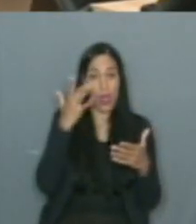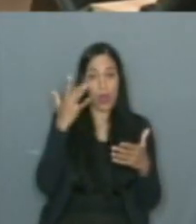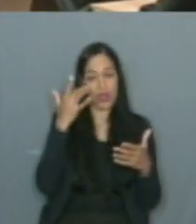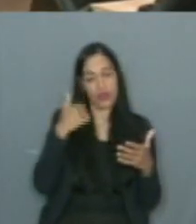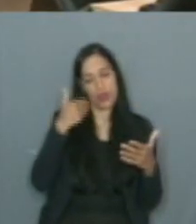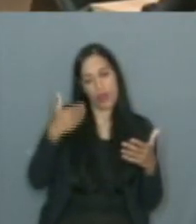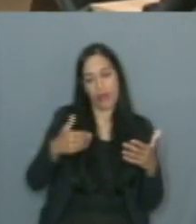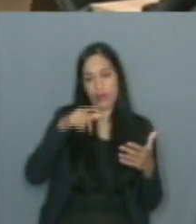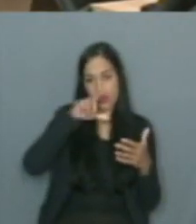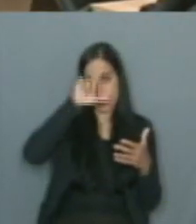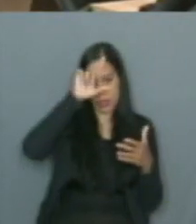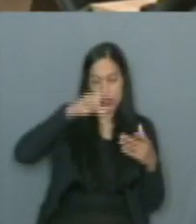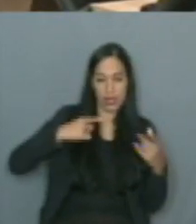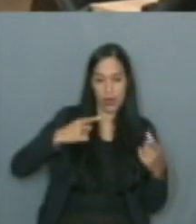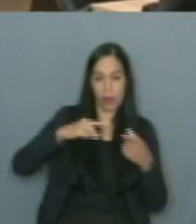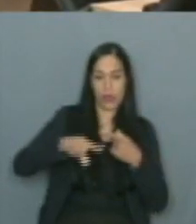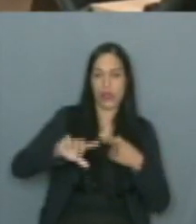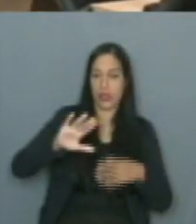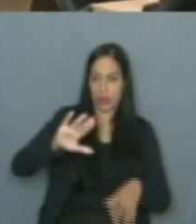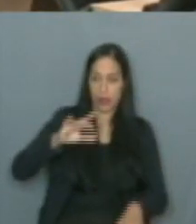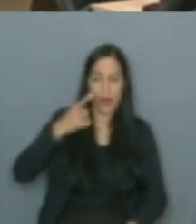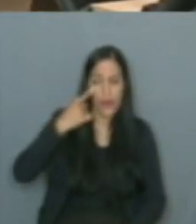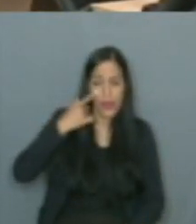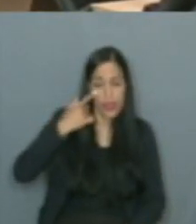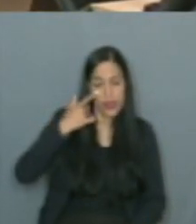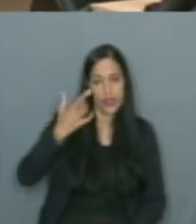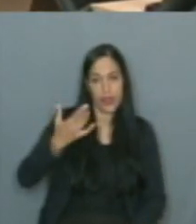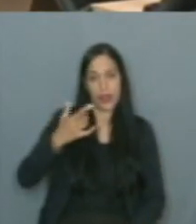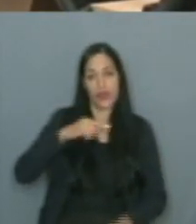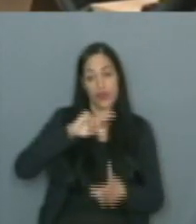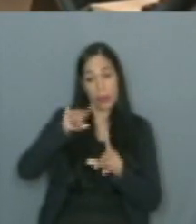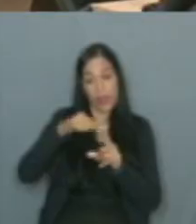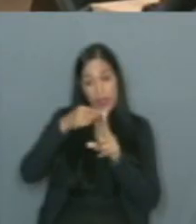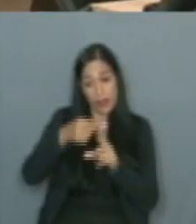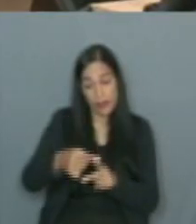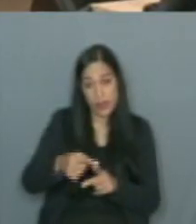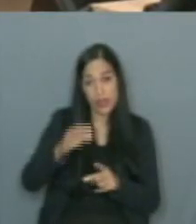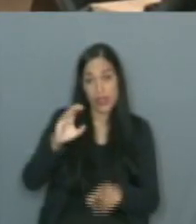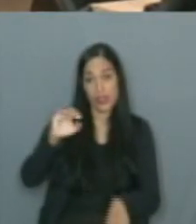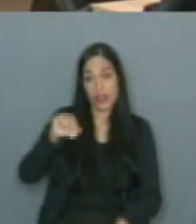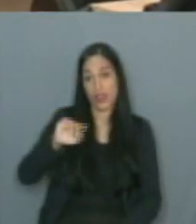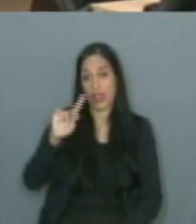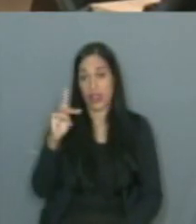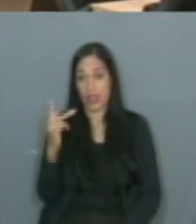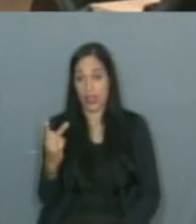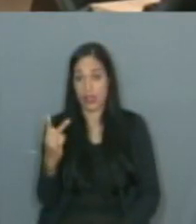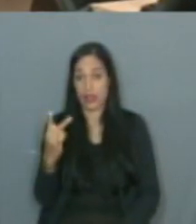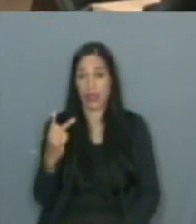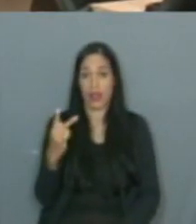da oposição, mas veja se é boa essa emenda. Os beneficiários dessa CNH,